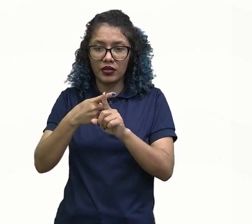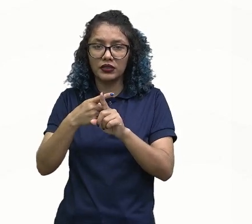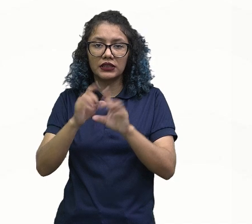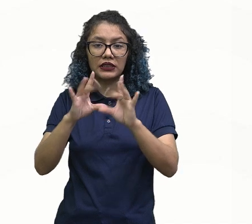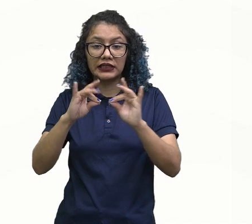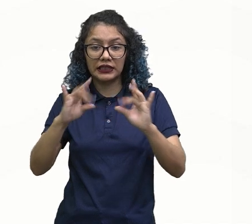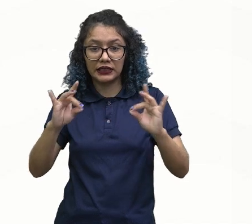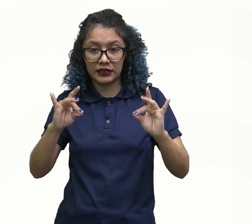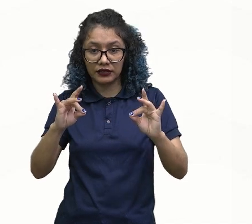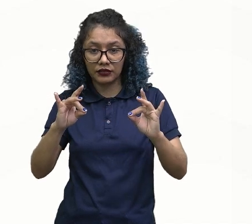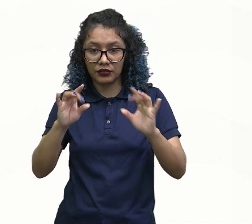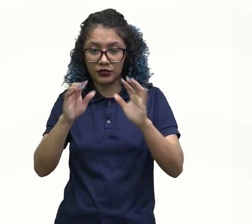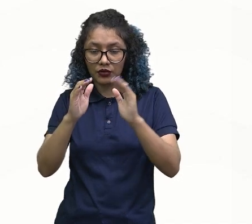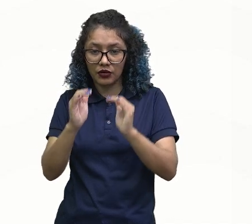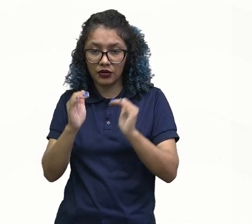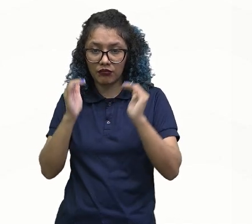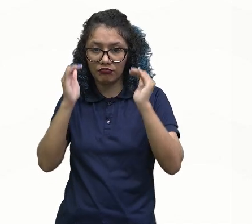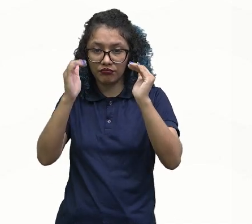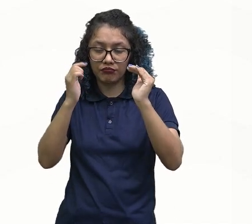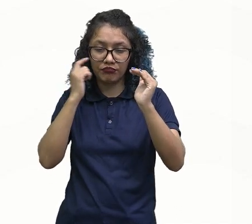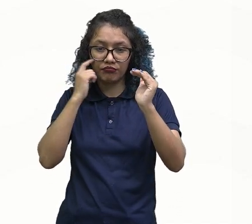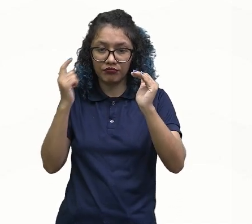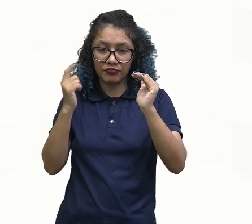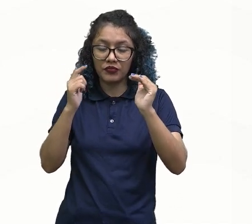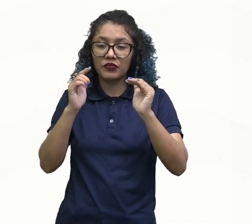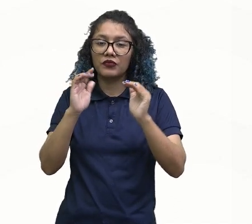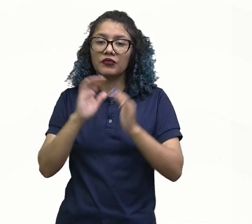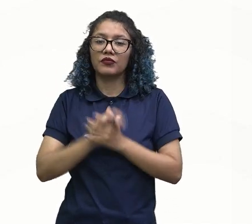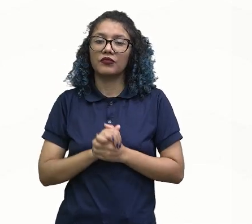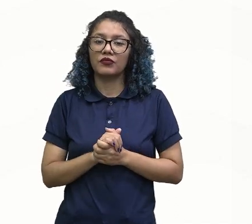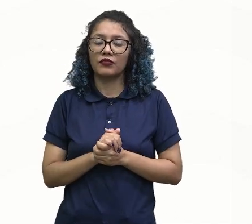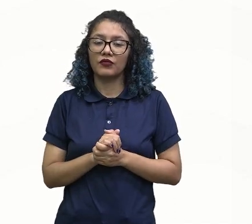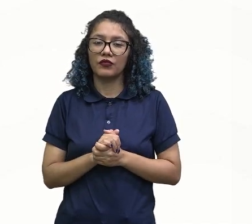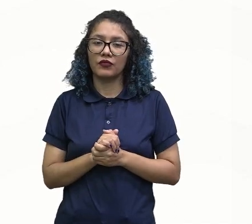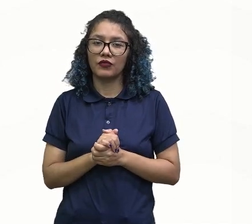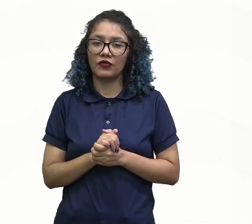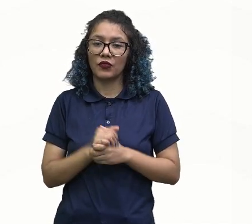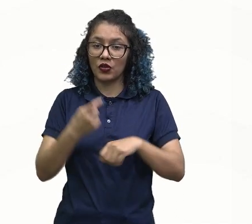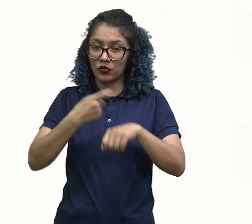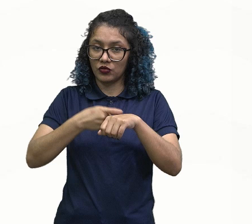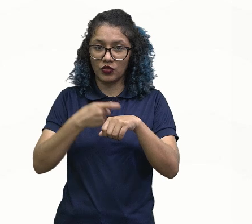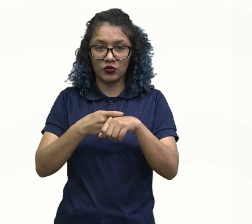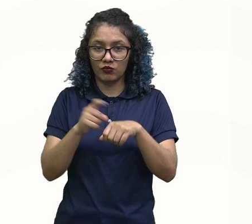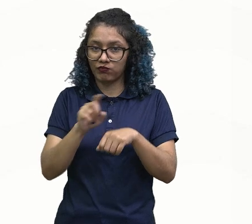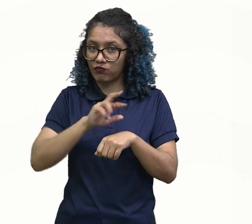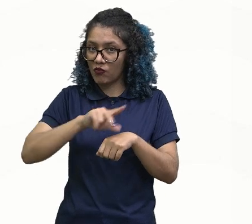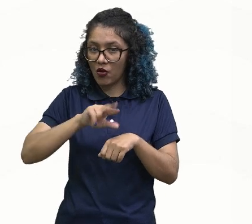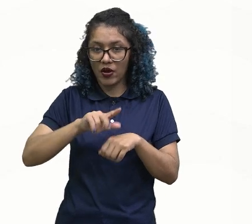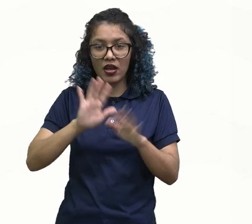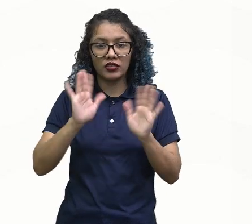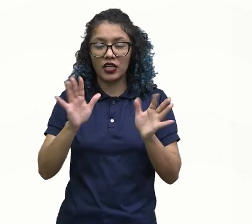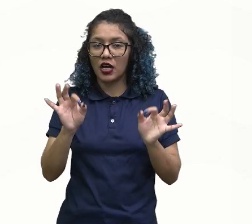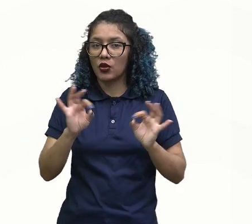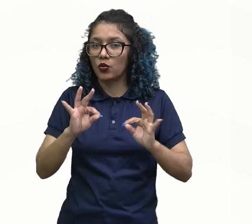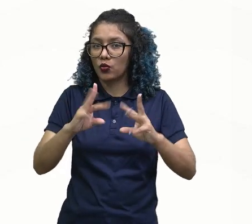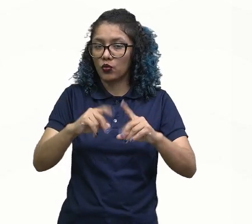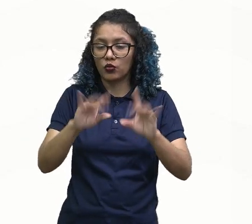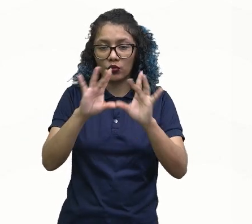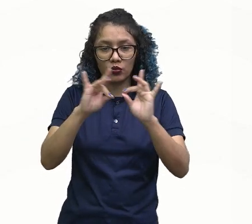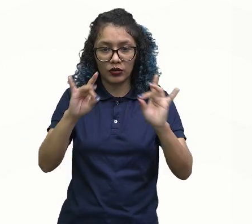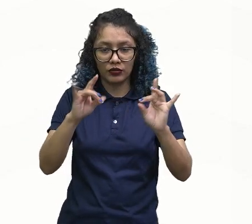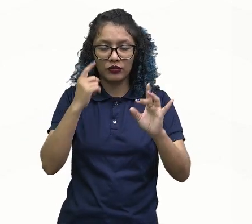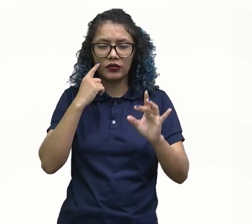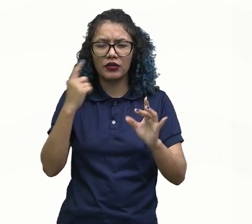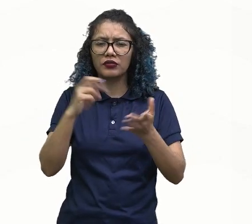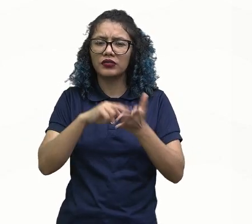chega aqui neste ponto, ele já deixou de ser líquido, tá? Ah, professor, então quer dizer que